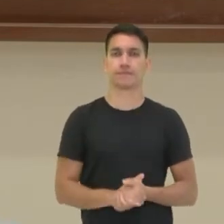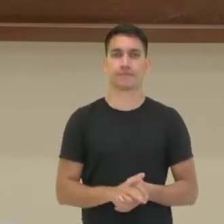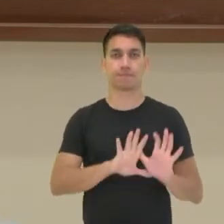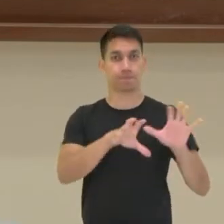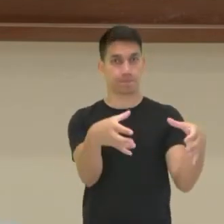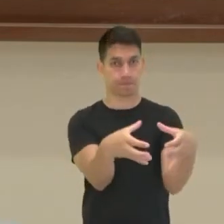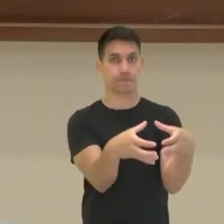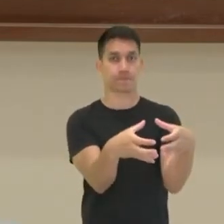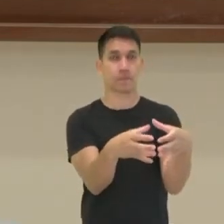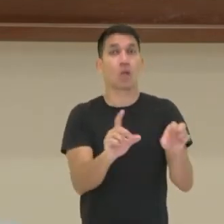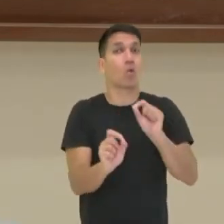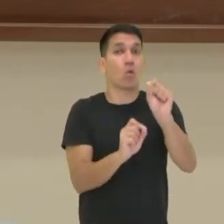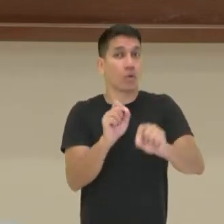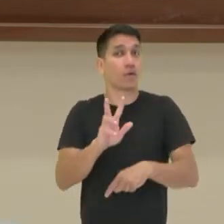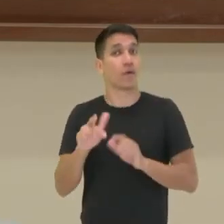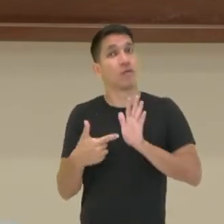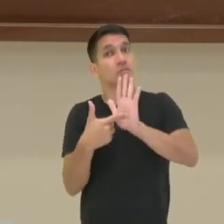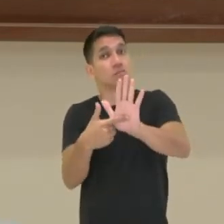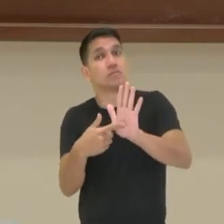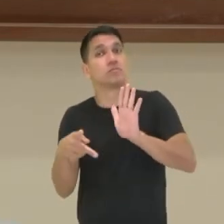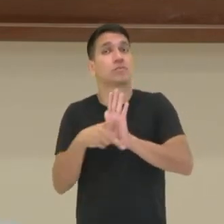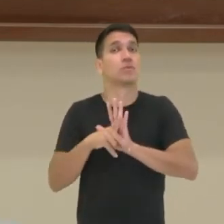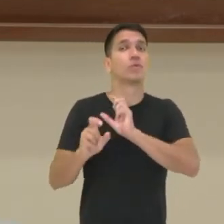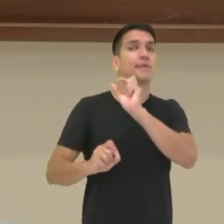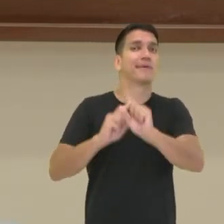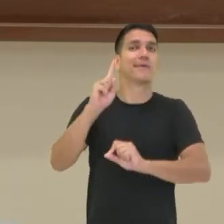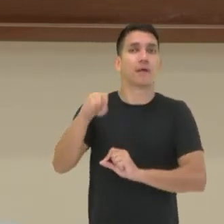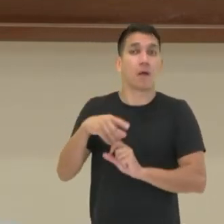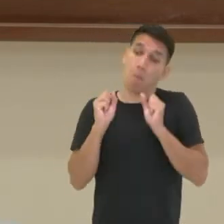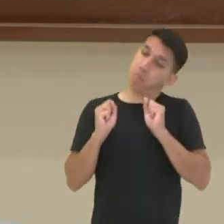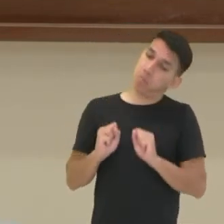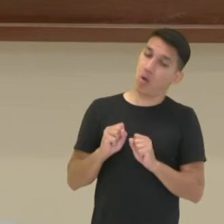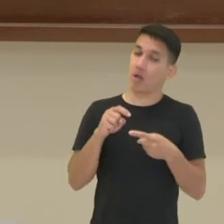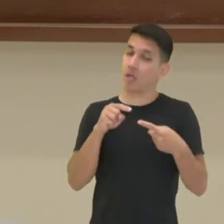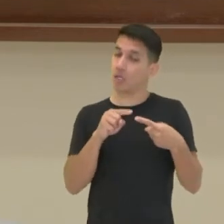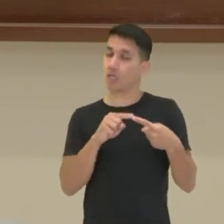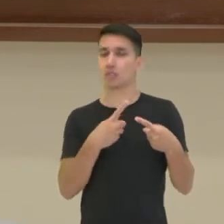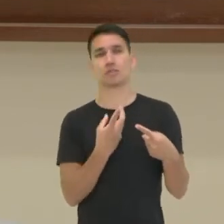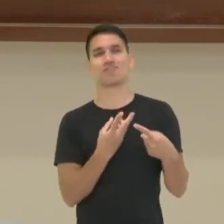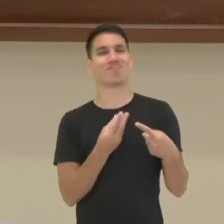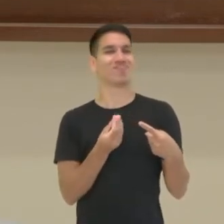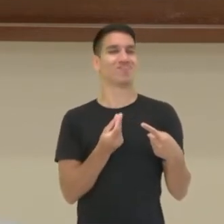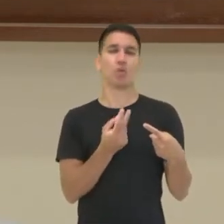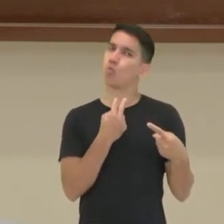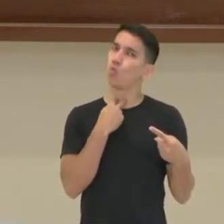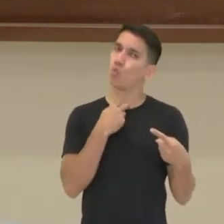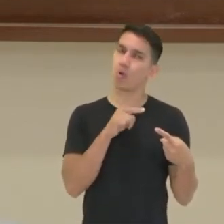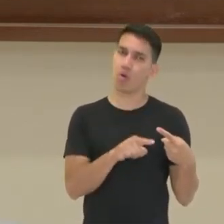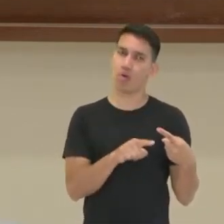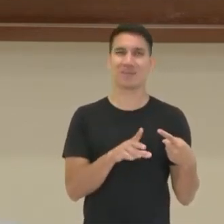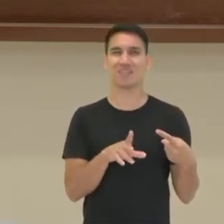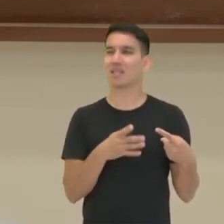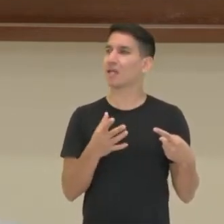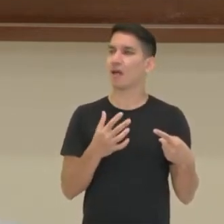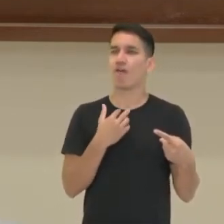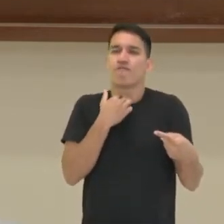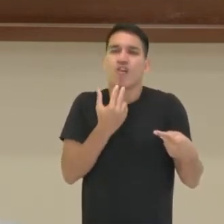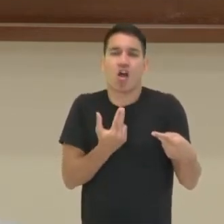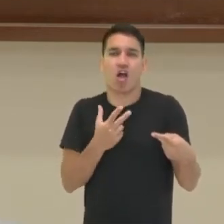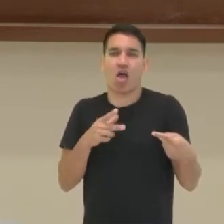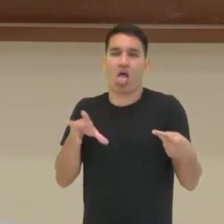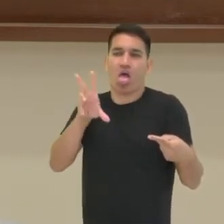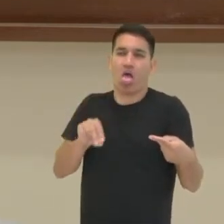conselho. Então, que vai trazer vai falar o que pode, isso aqui não pode. Então, uma voz de criança,